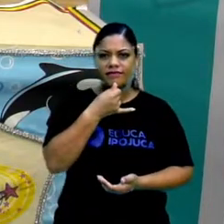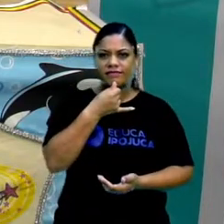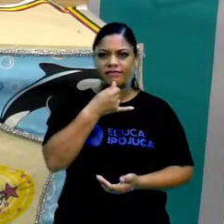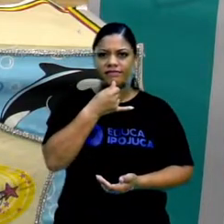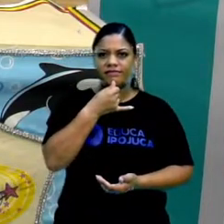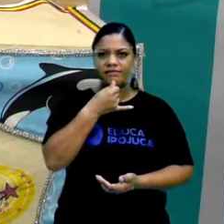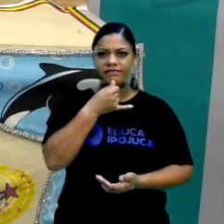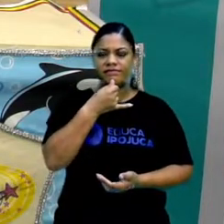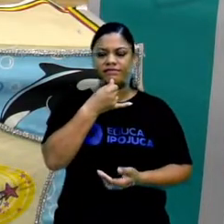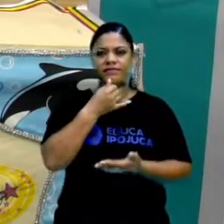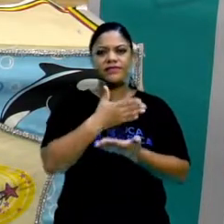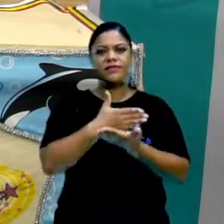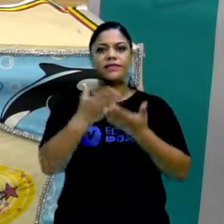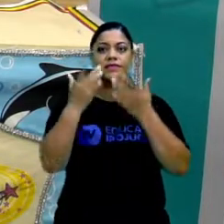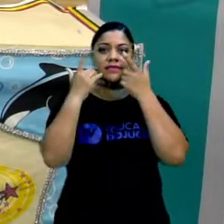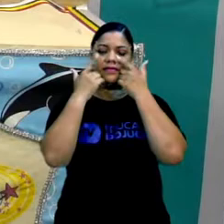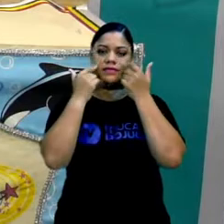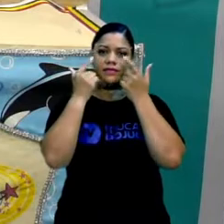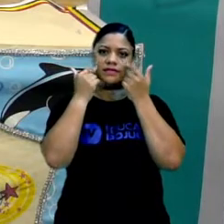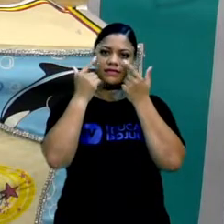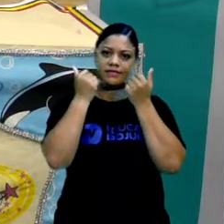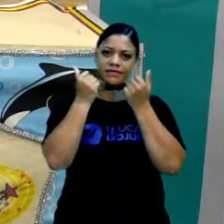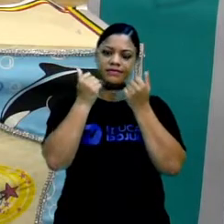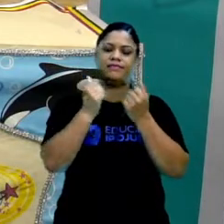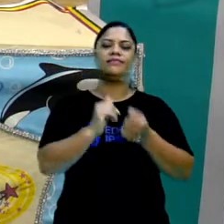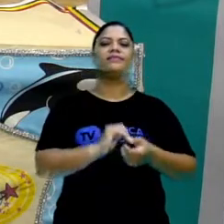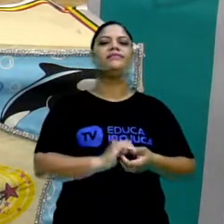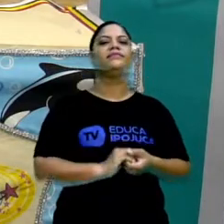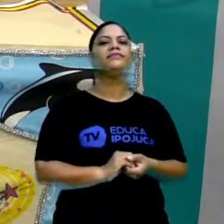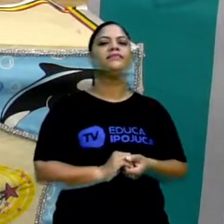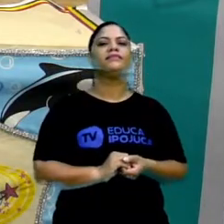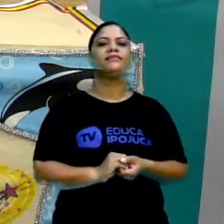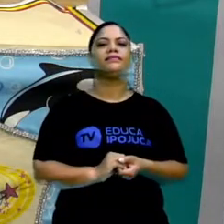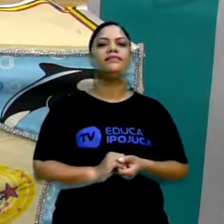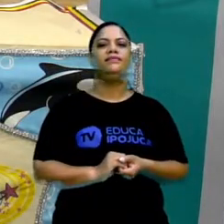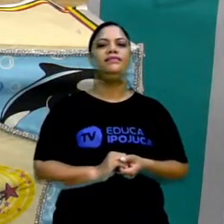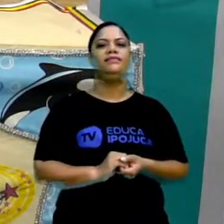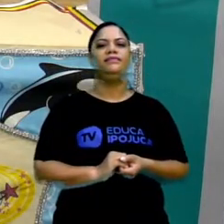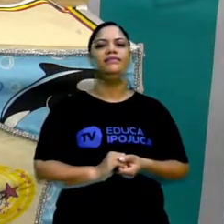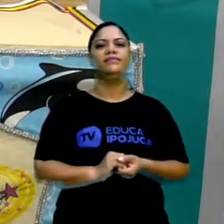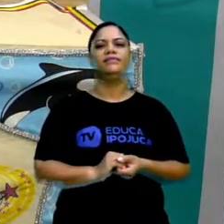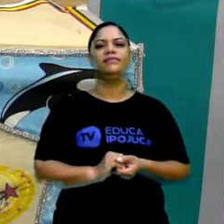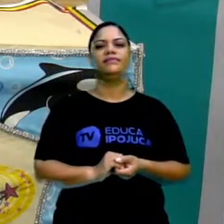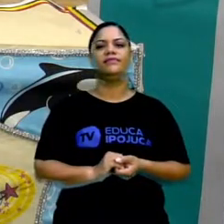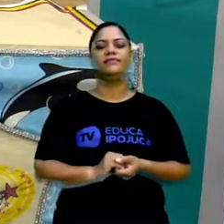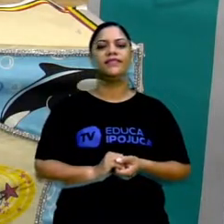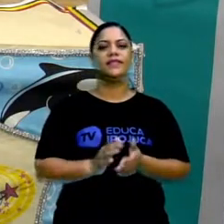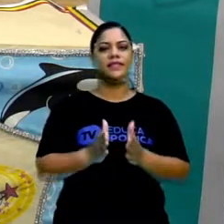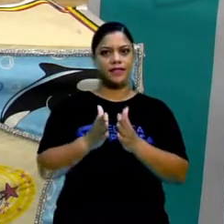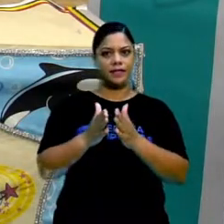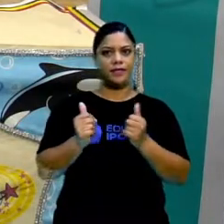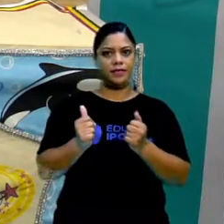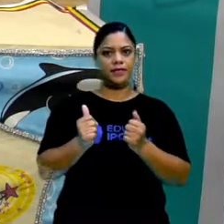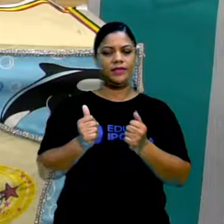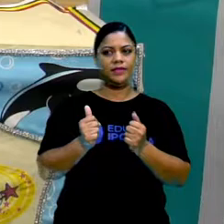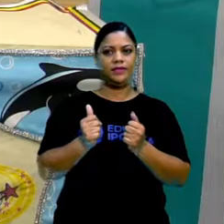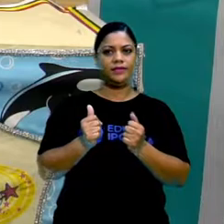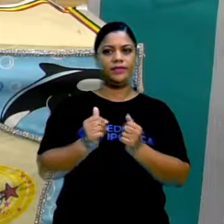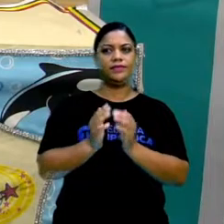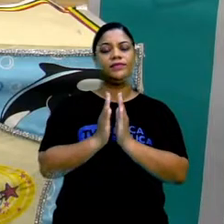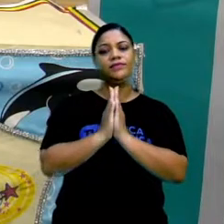dele, e ele começava a chorar, leiturinha. Mas então, ele pediu um favor para a